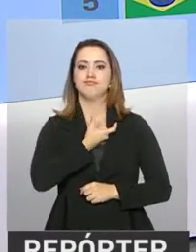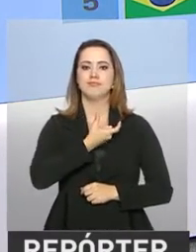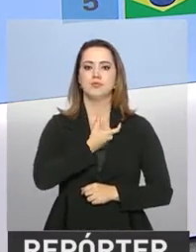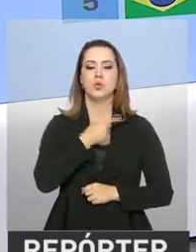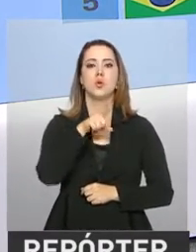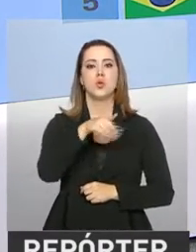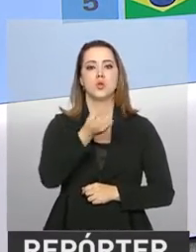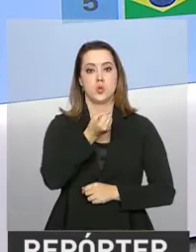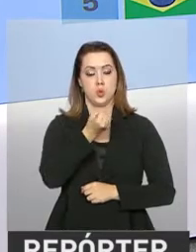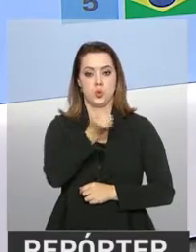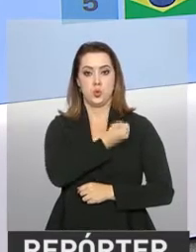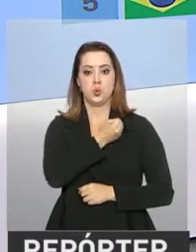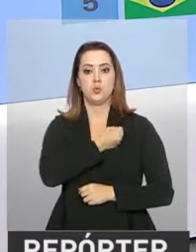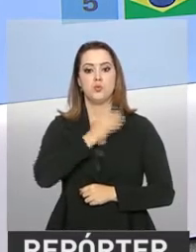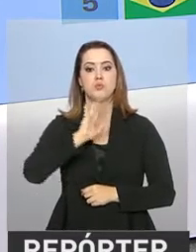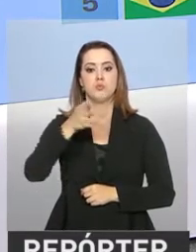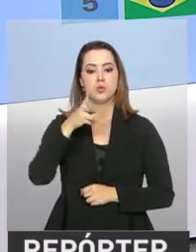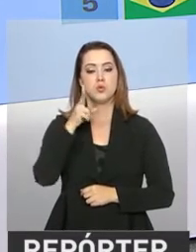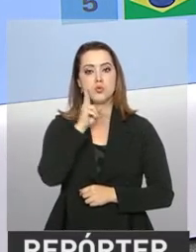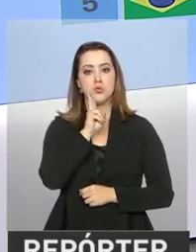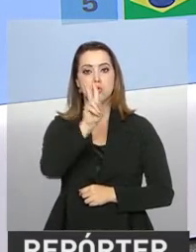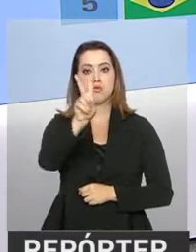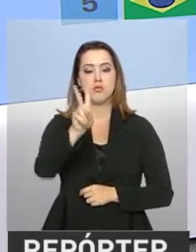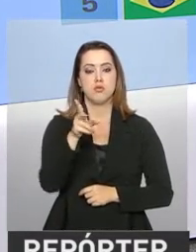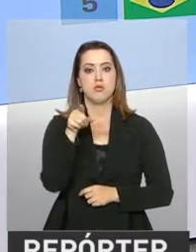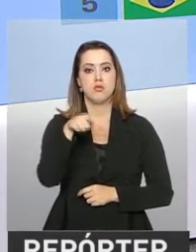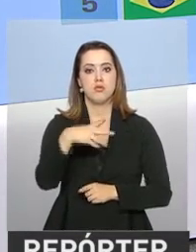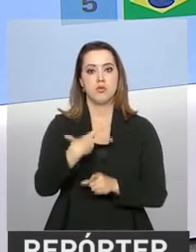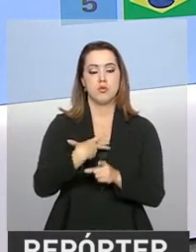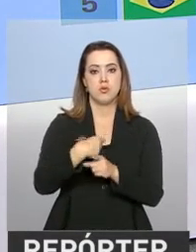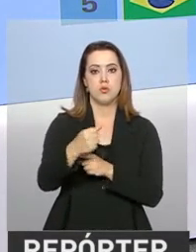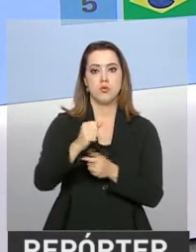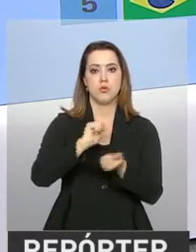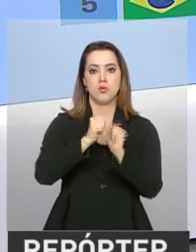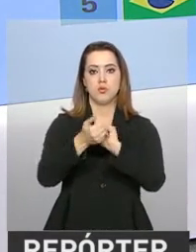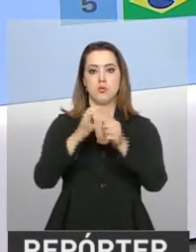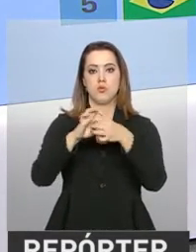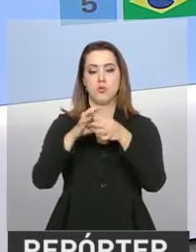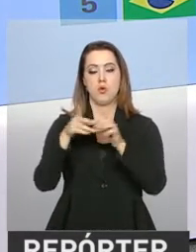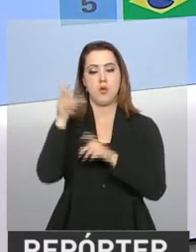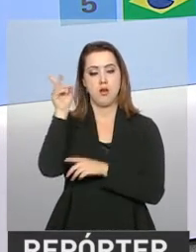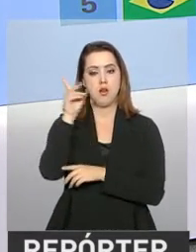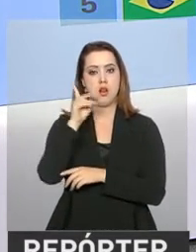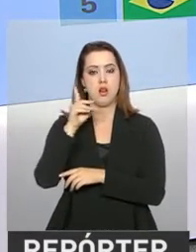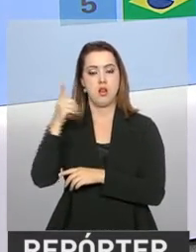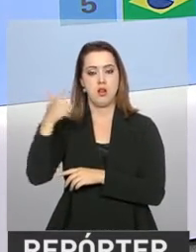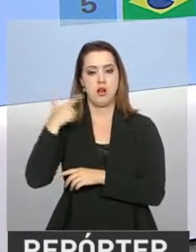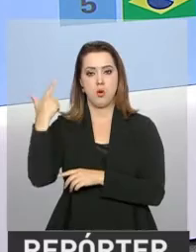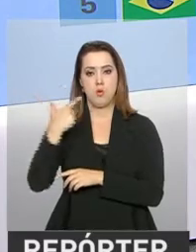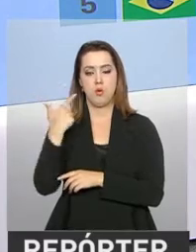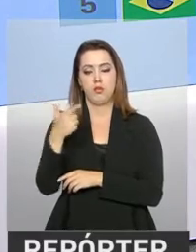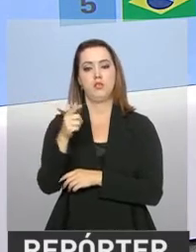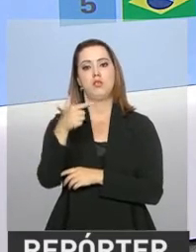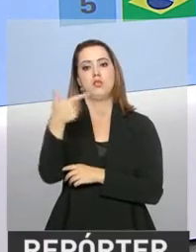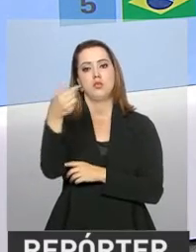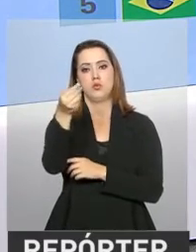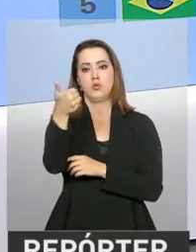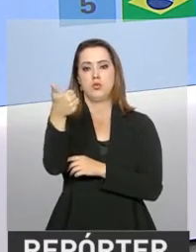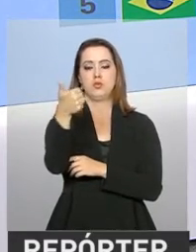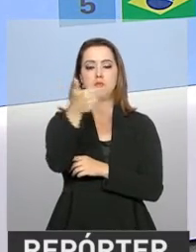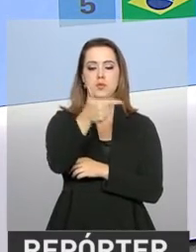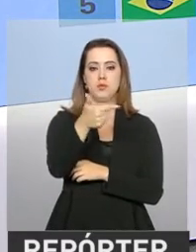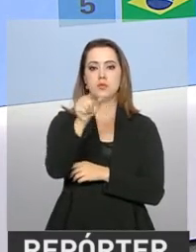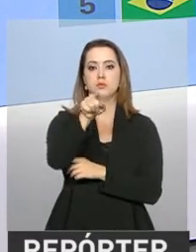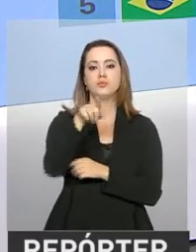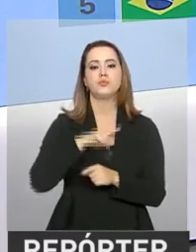Esse número já é maior do que o número de medalhas conquistadas na última Olimpíada, em Londres, 2012. O quadro de medalhas